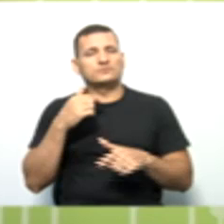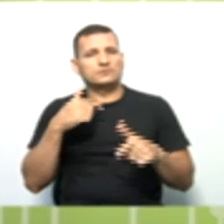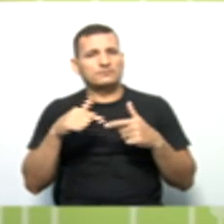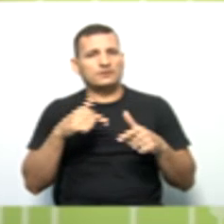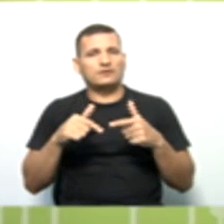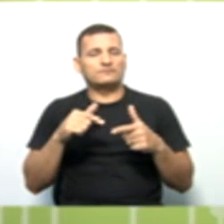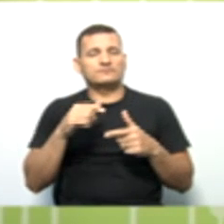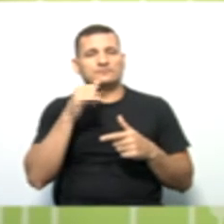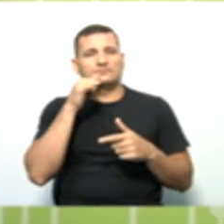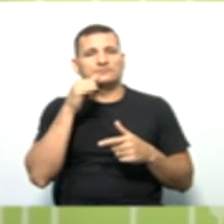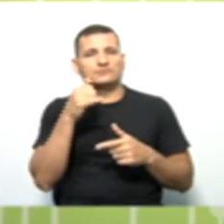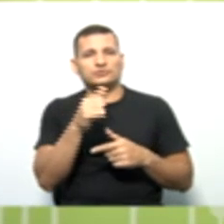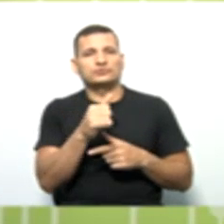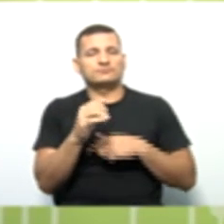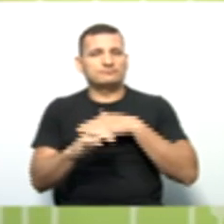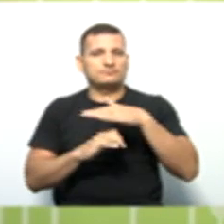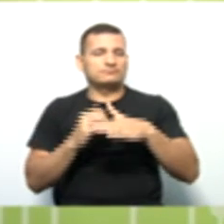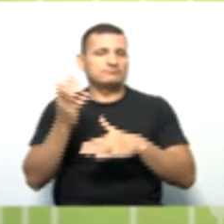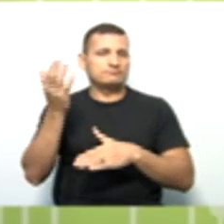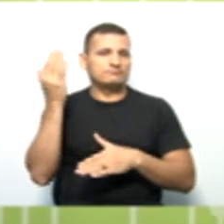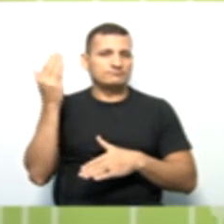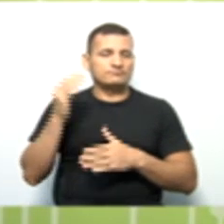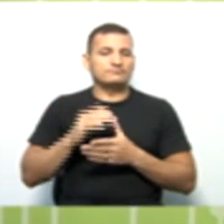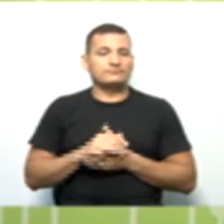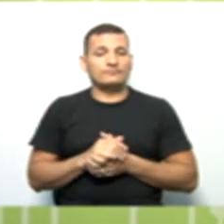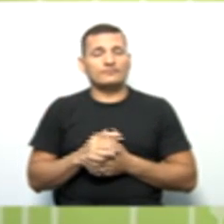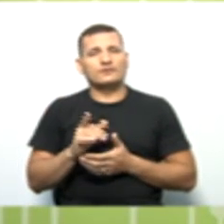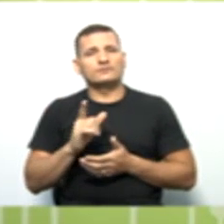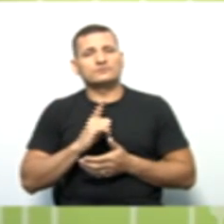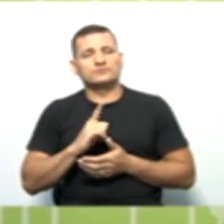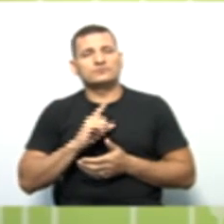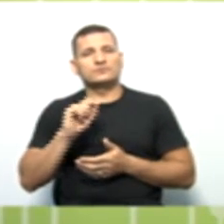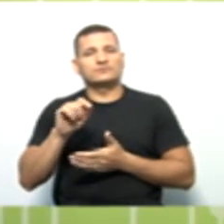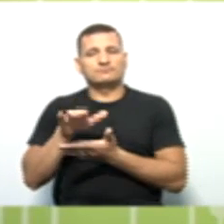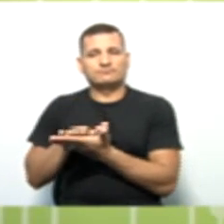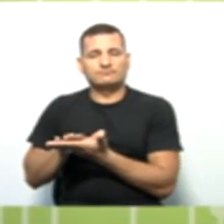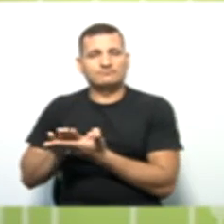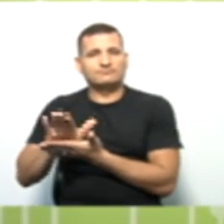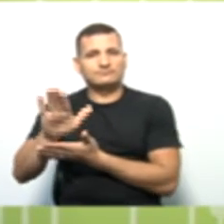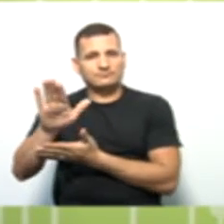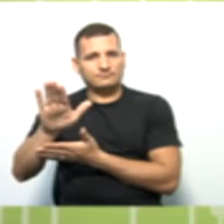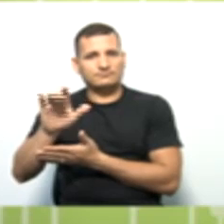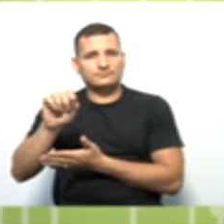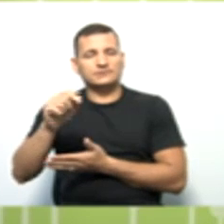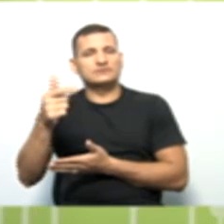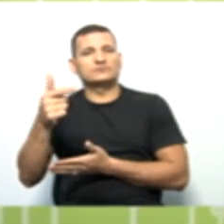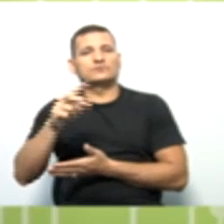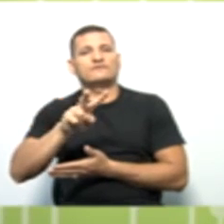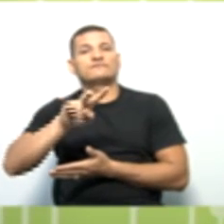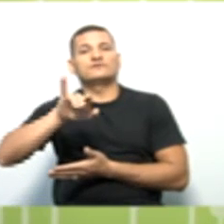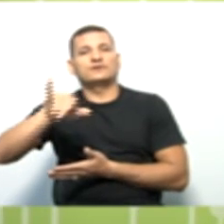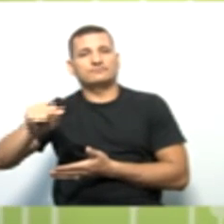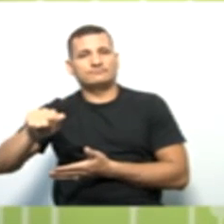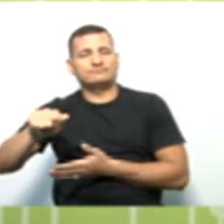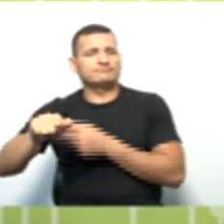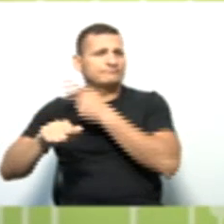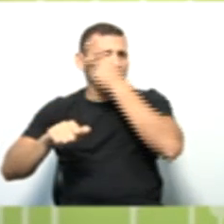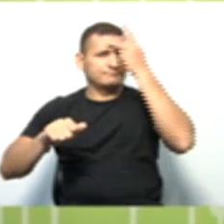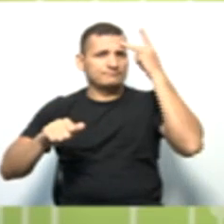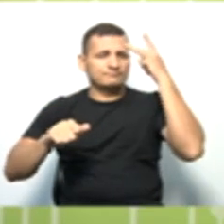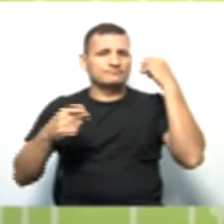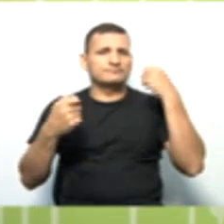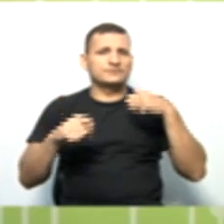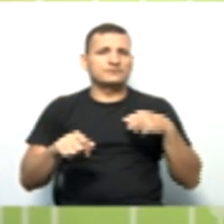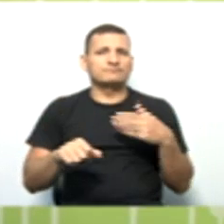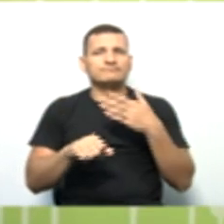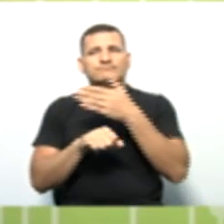de eletricidade, né? E aí tinha a questão da impressão da segunda via. O pessoal tinha que ir na agência, ir lá no